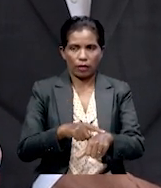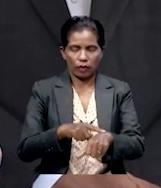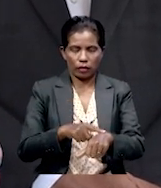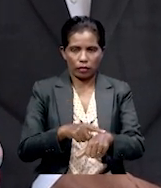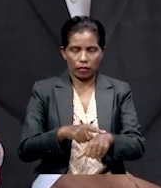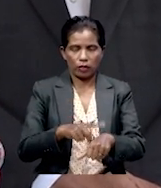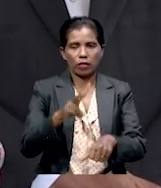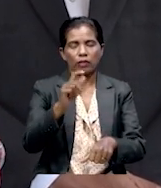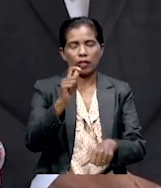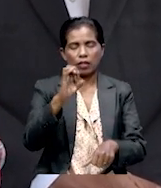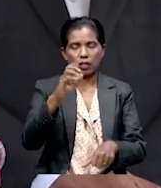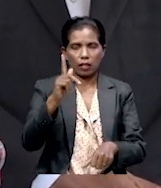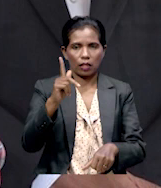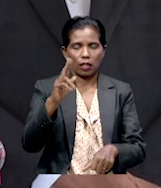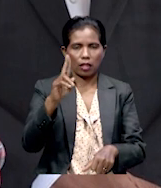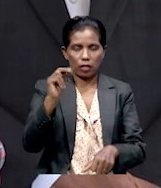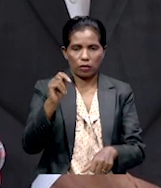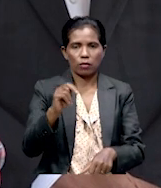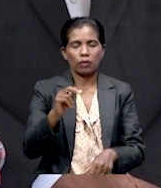Vaticano foi